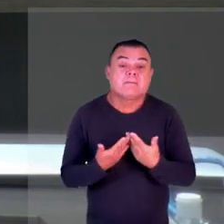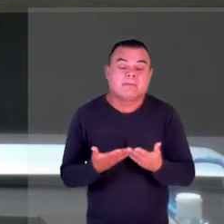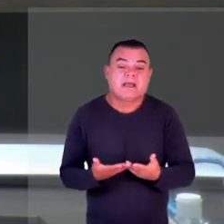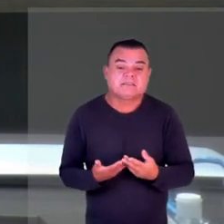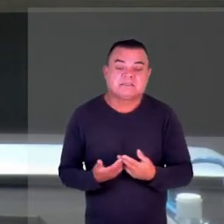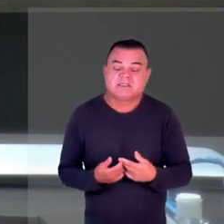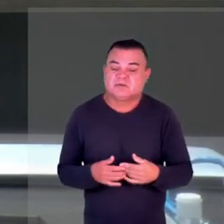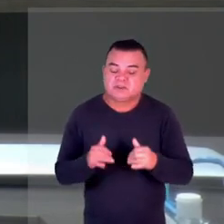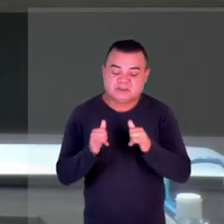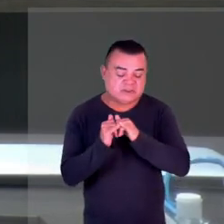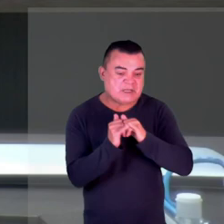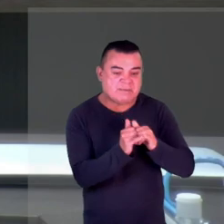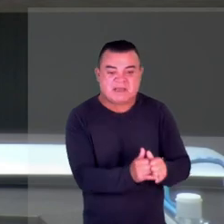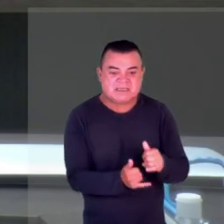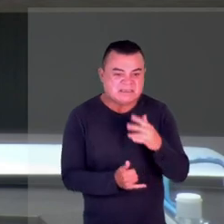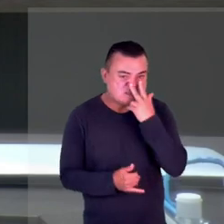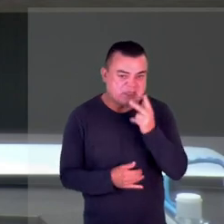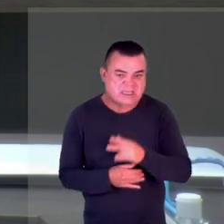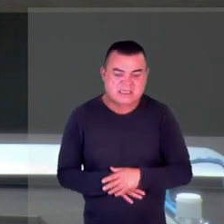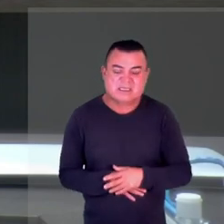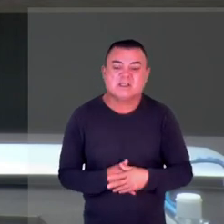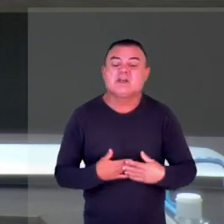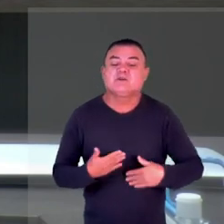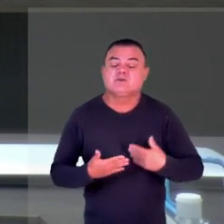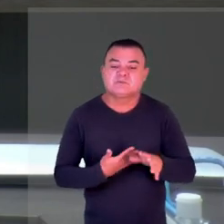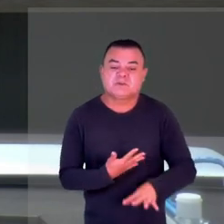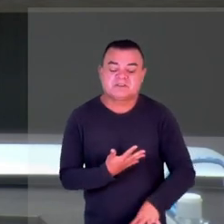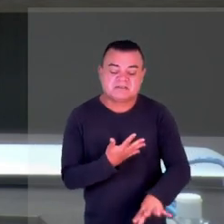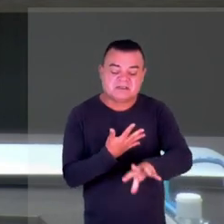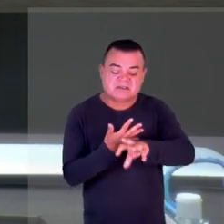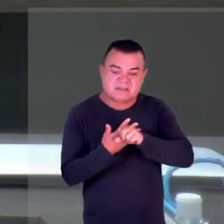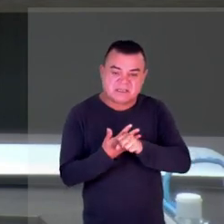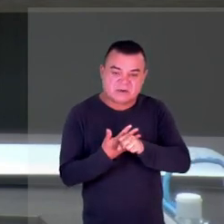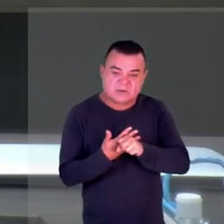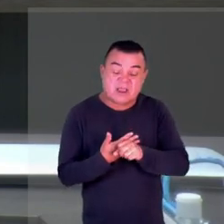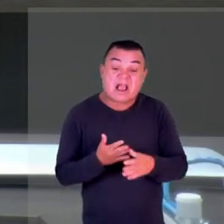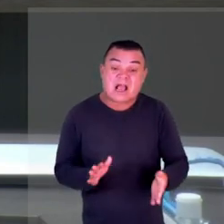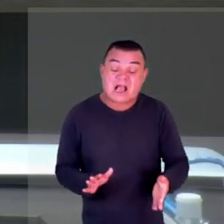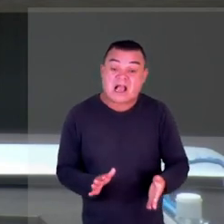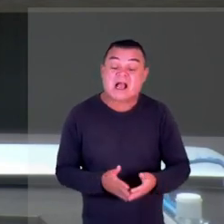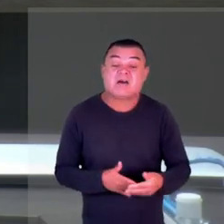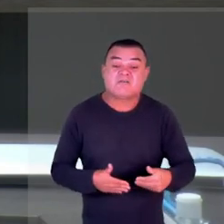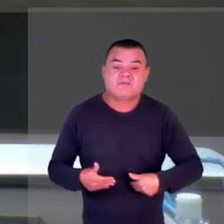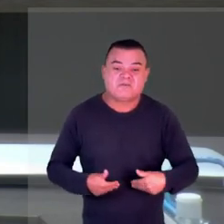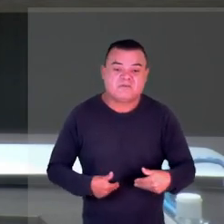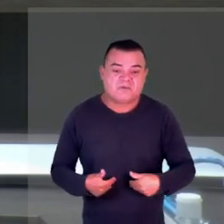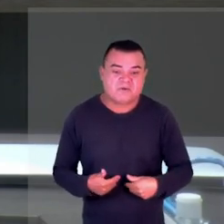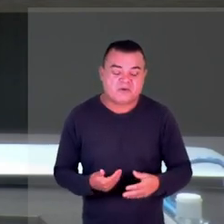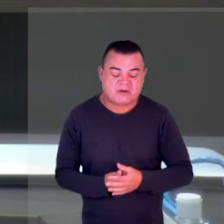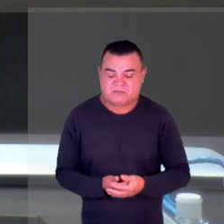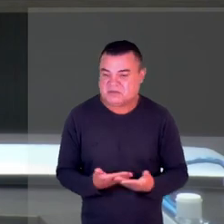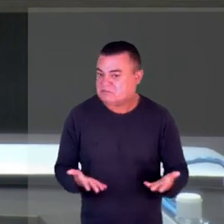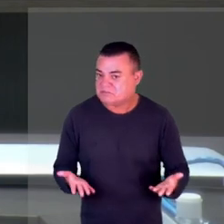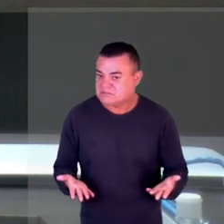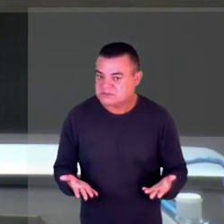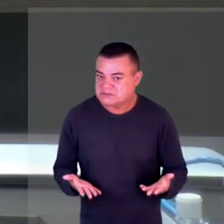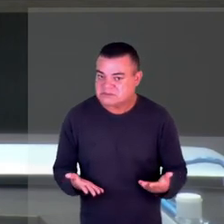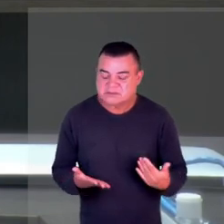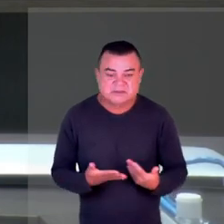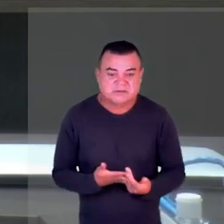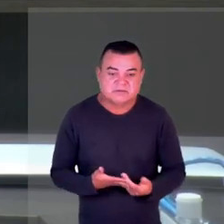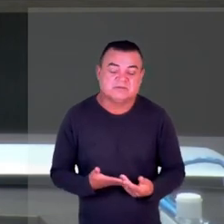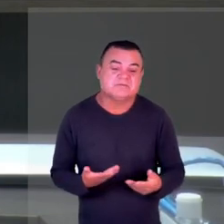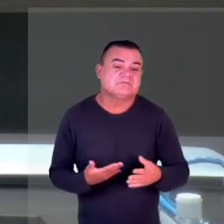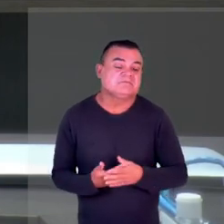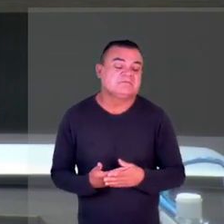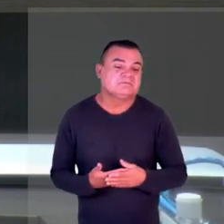processos de adoção a fome fosse expressamente uma causa né paraa destituição do do pátrio poder foi justamente